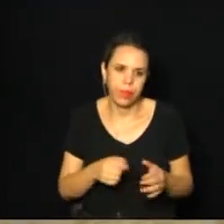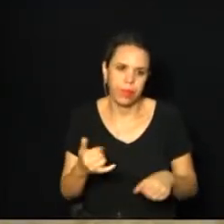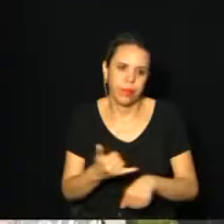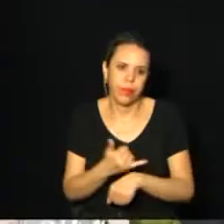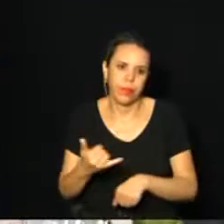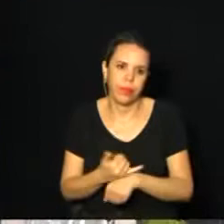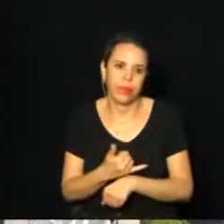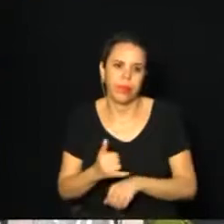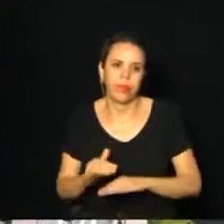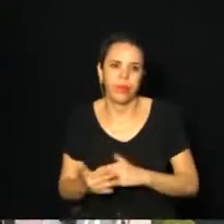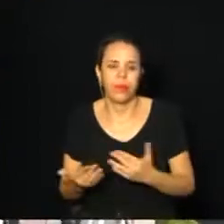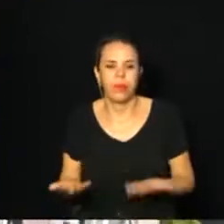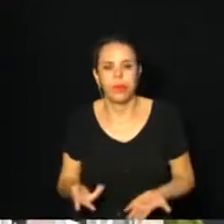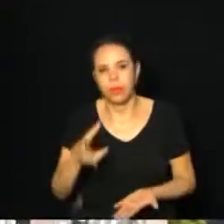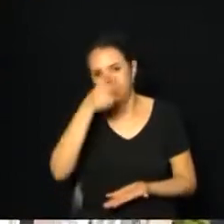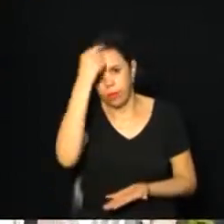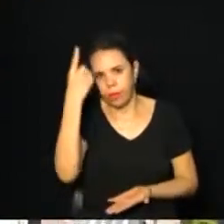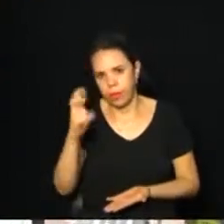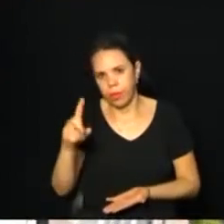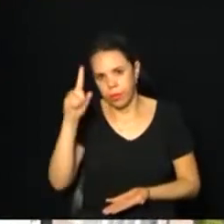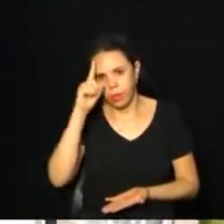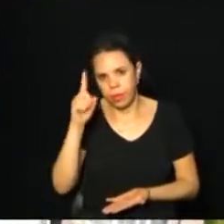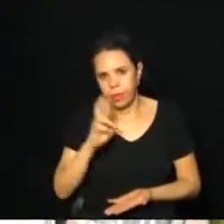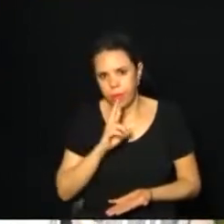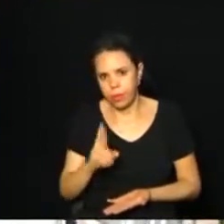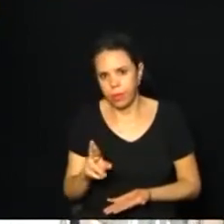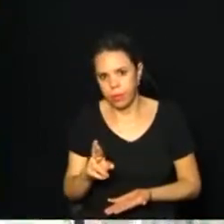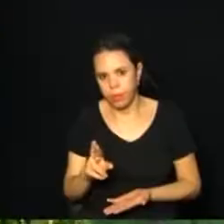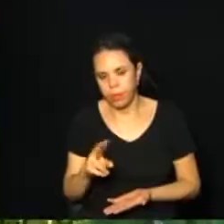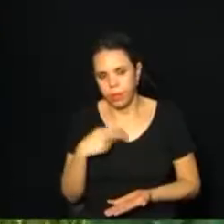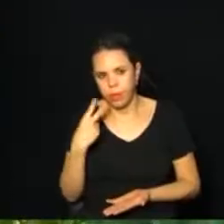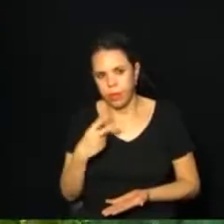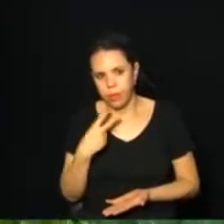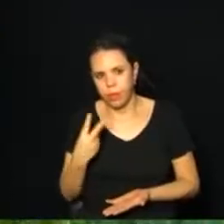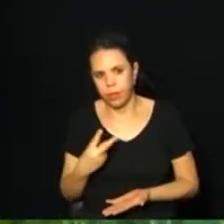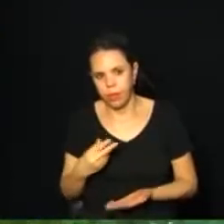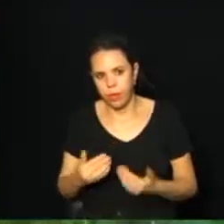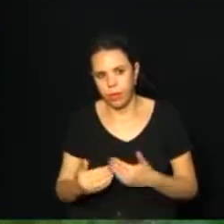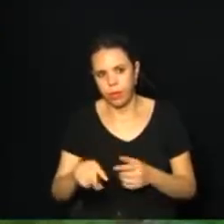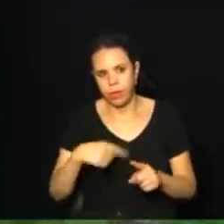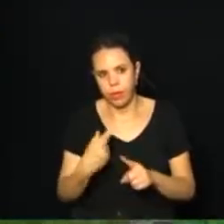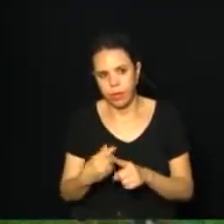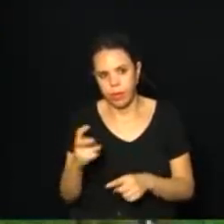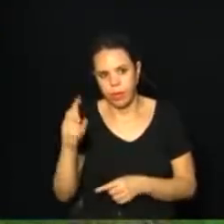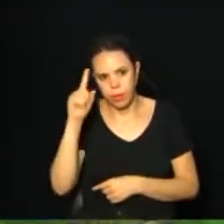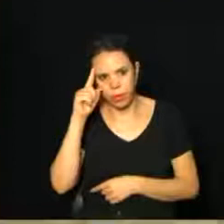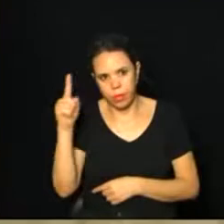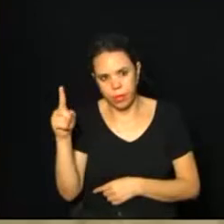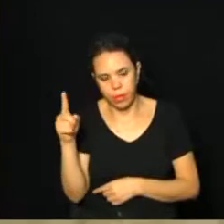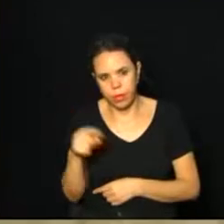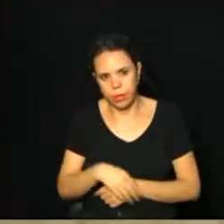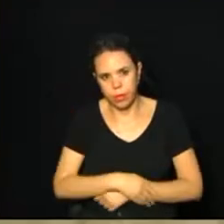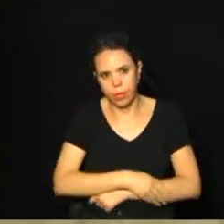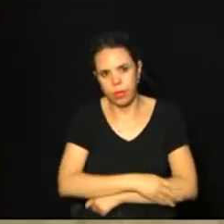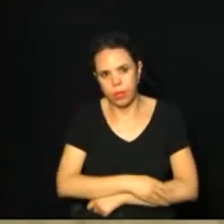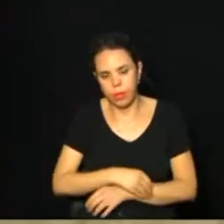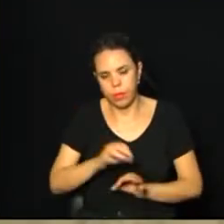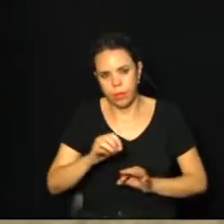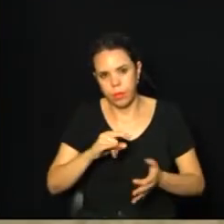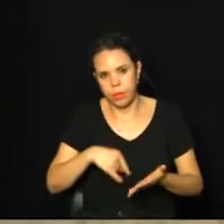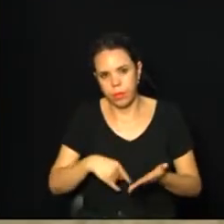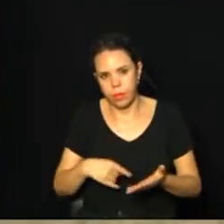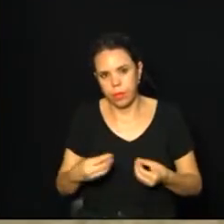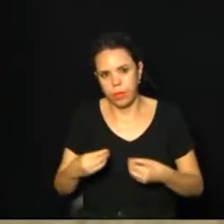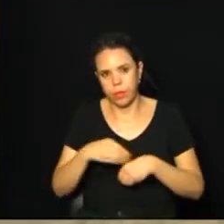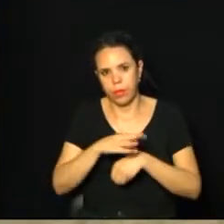para os bairros. A Prefeitura tem 15 dias para responder o vereador, que são prorrogáveis por mais 15 dias. Na questão da regularização,